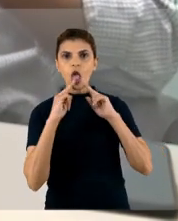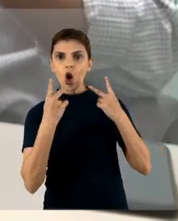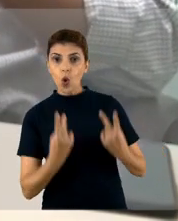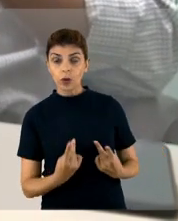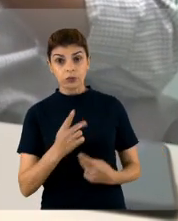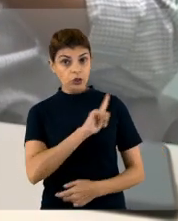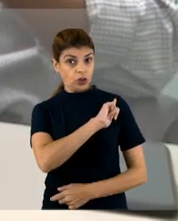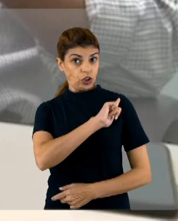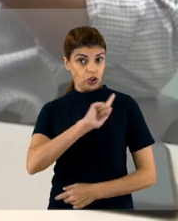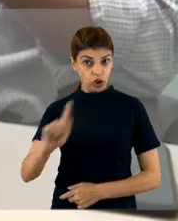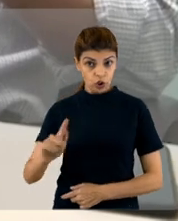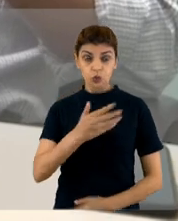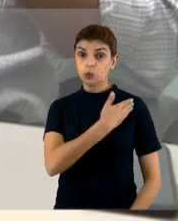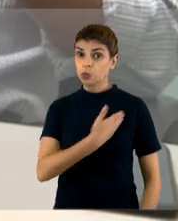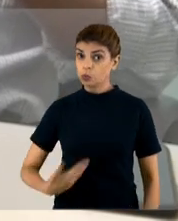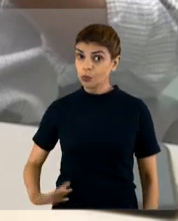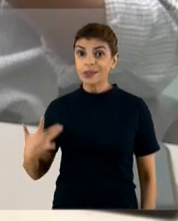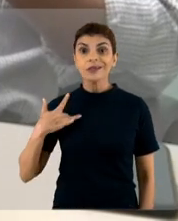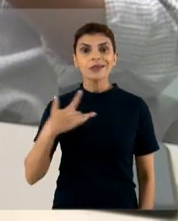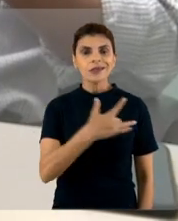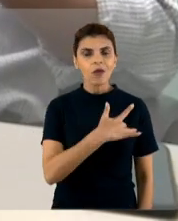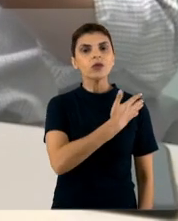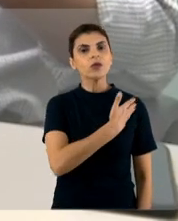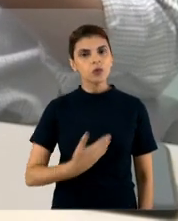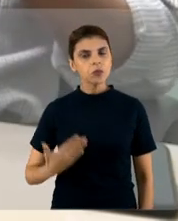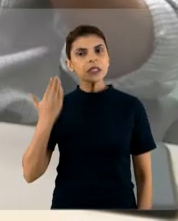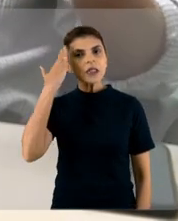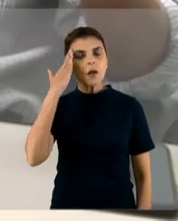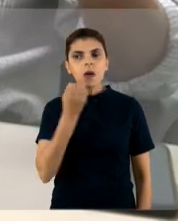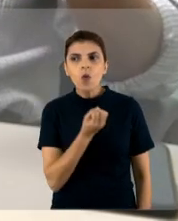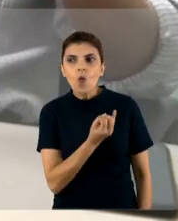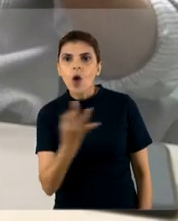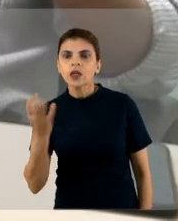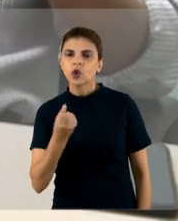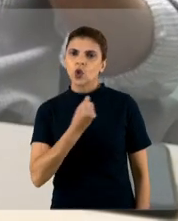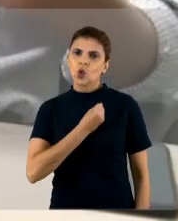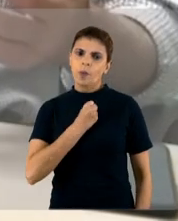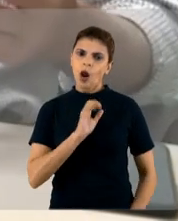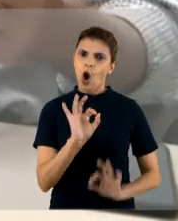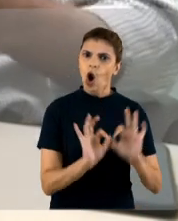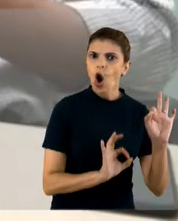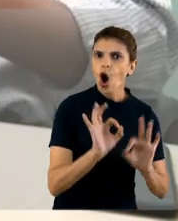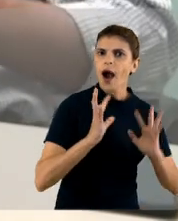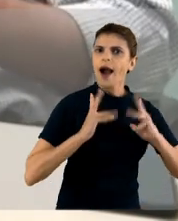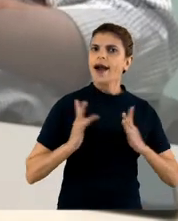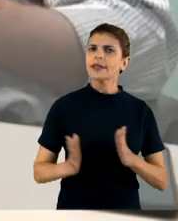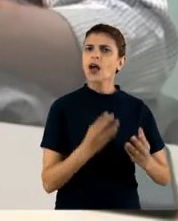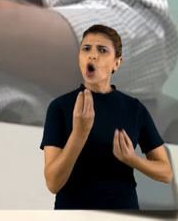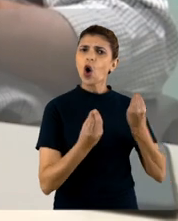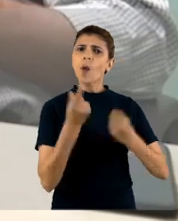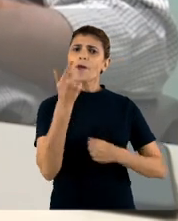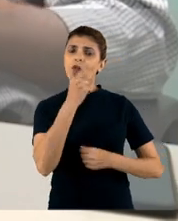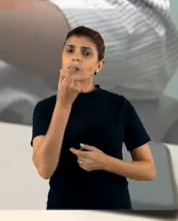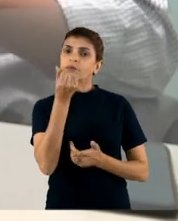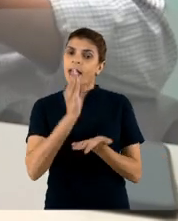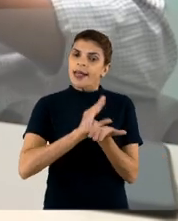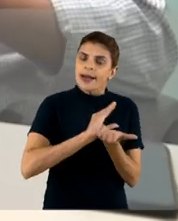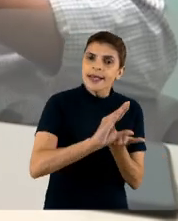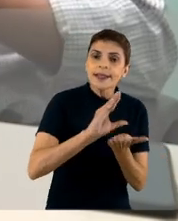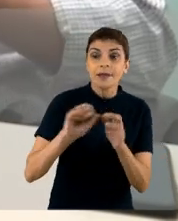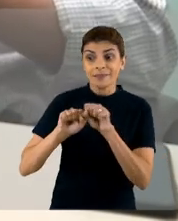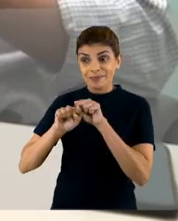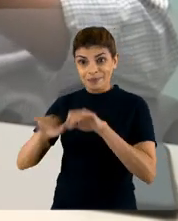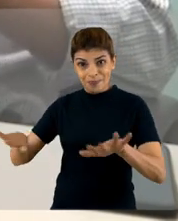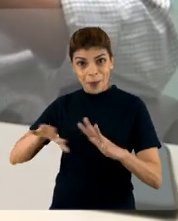eh o gestor público para a saúde pública a gente ter noção desses números até para organizar até para saber como que a gente vai dispor os